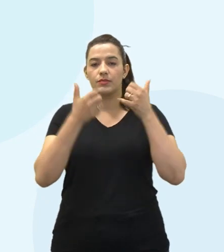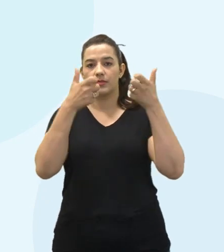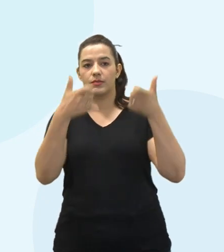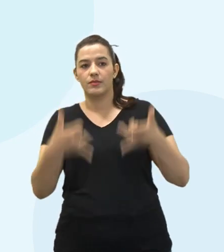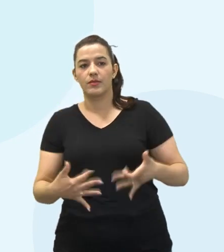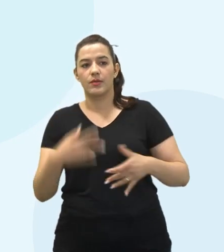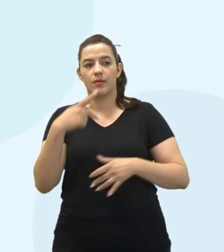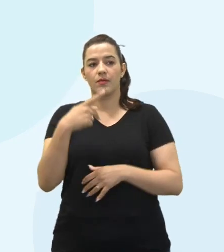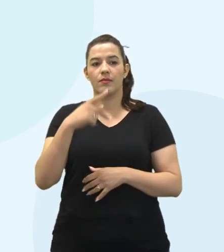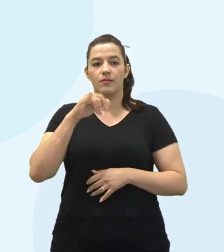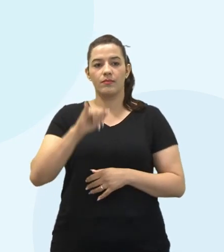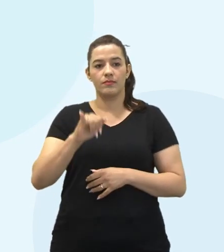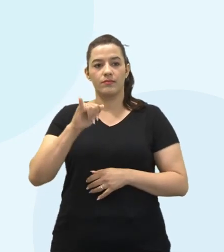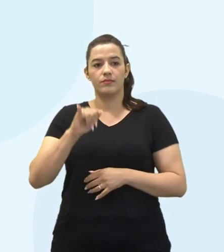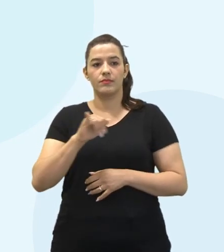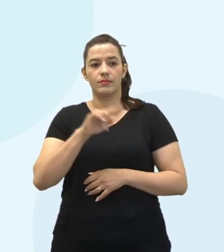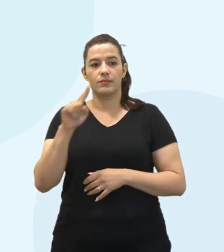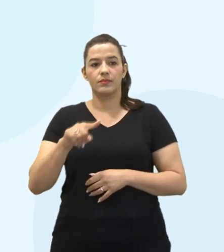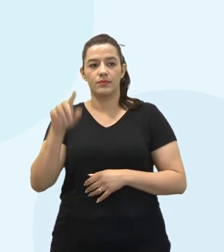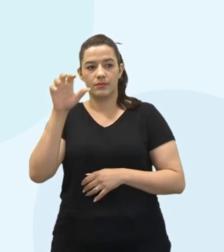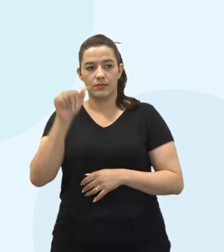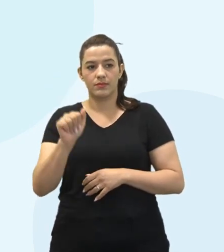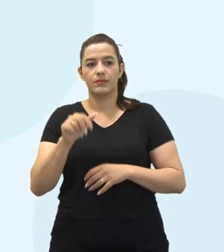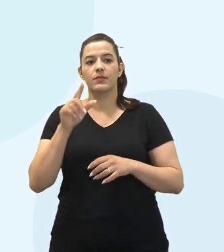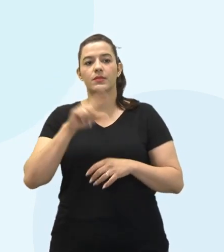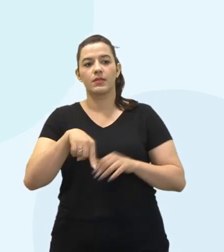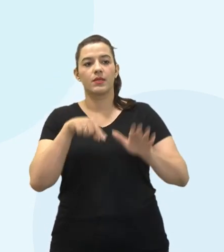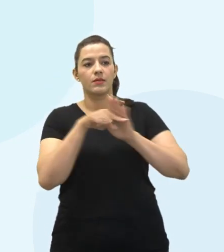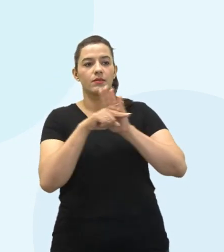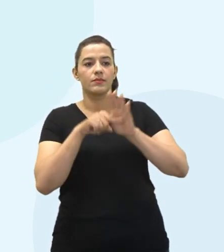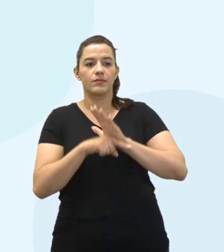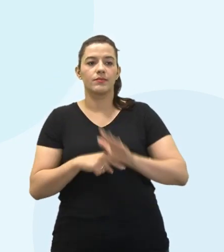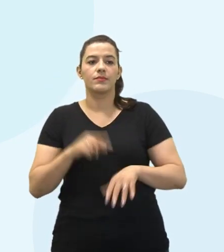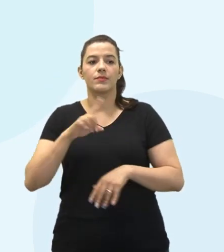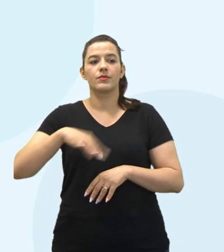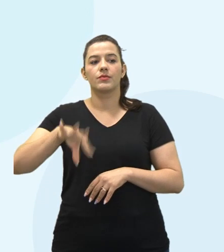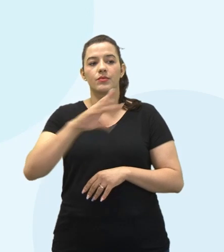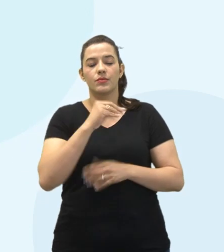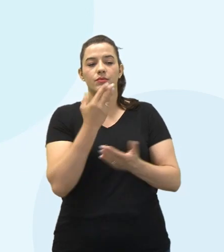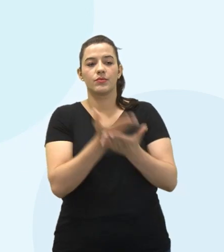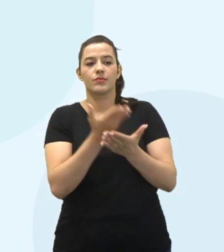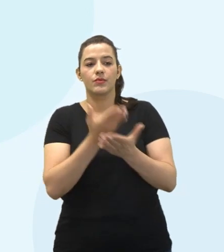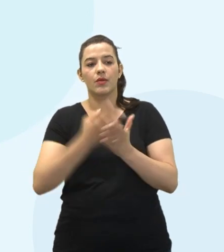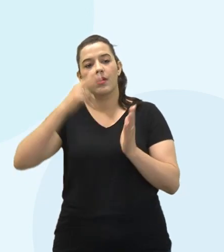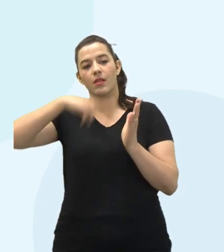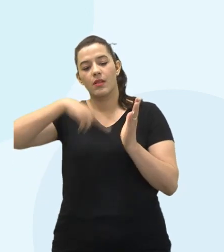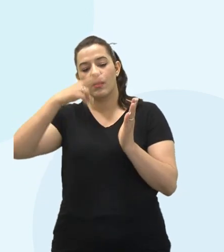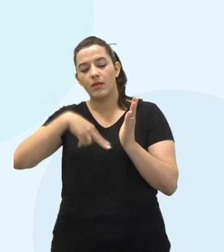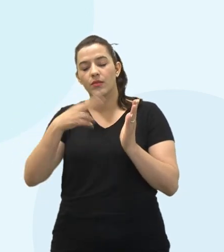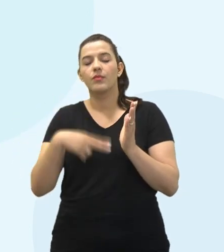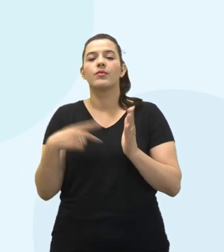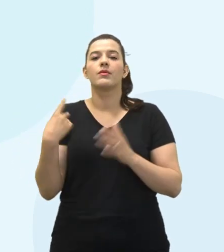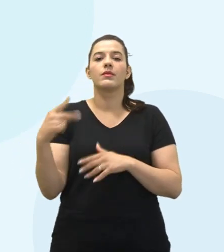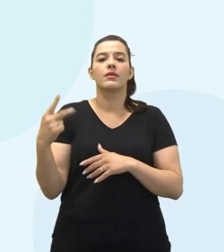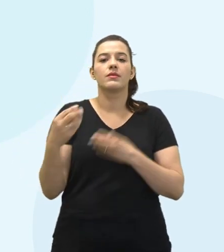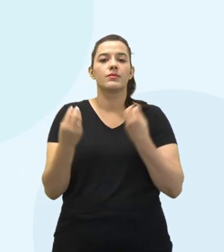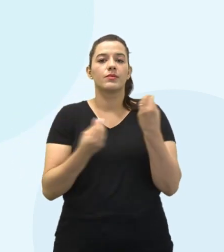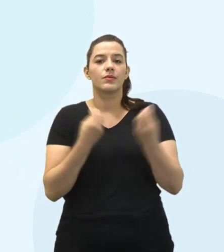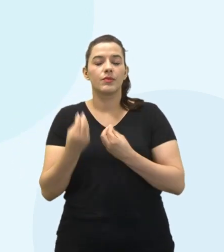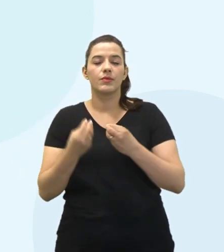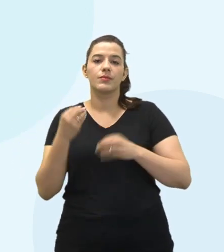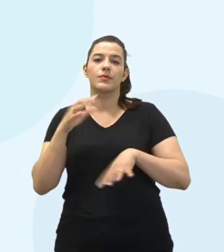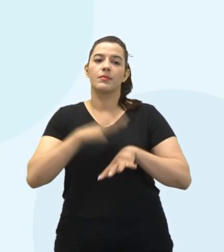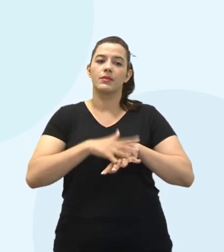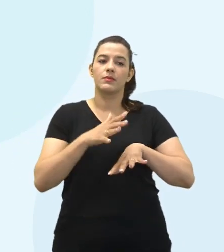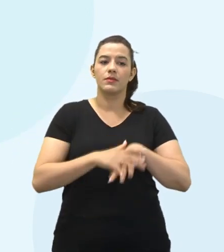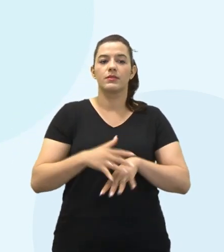pelo pisa que é um programa internacional de avaliação dos Estudantes que avalia os domínios de leitura matemática e ciências